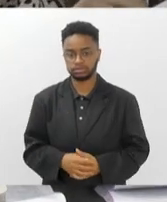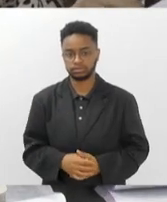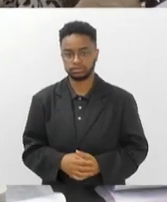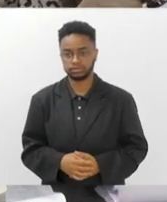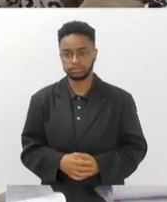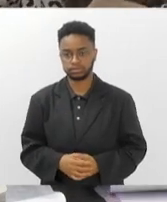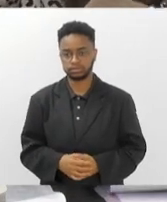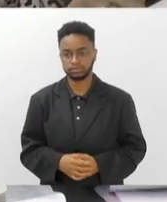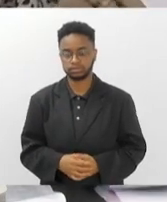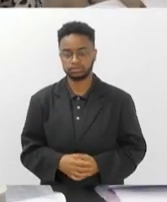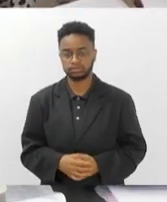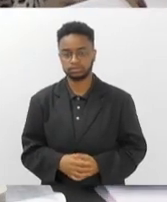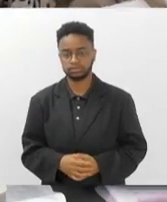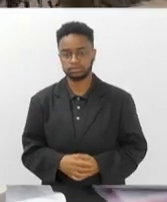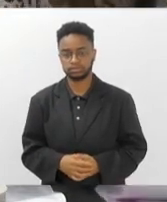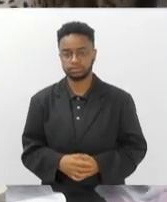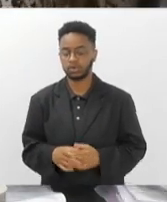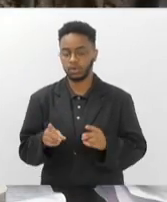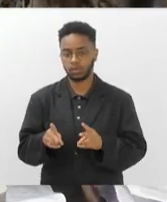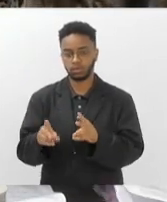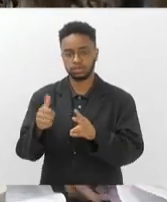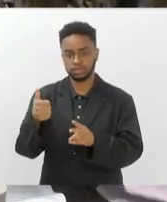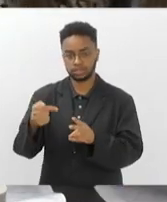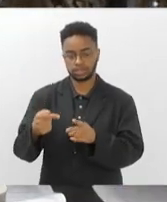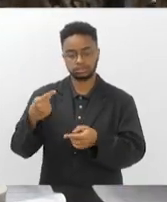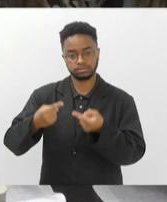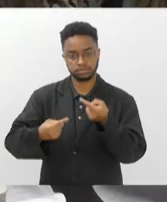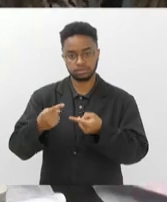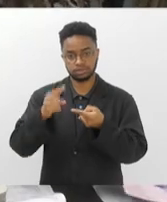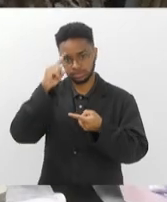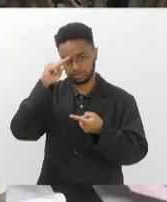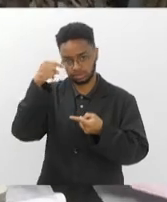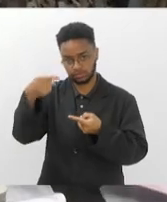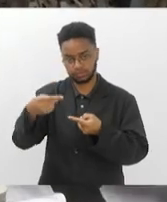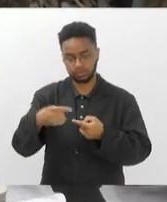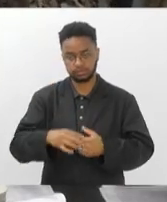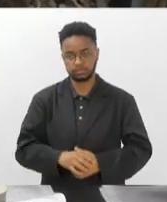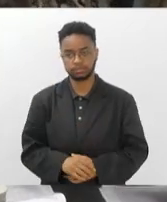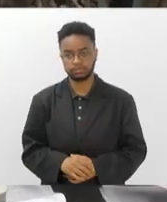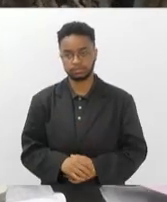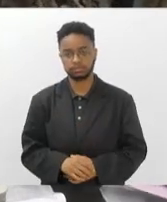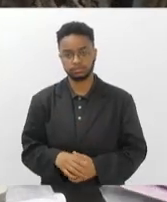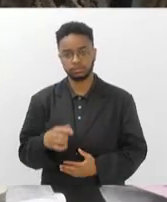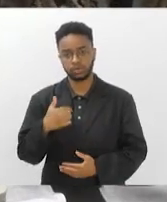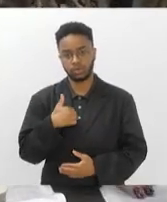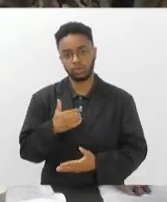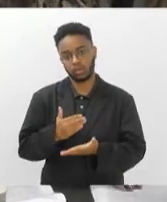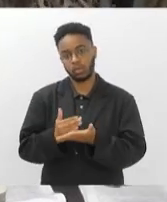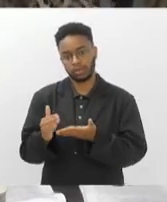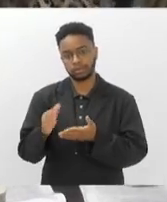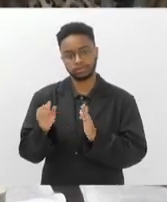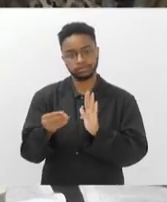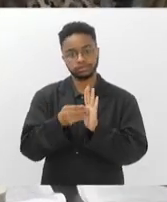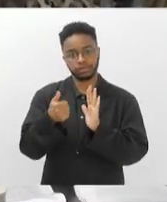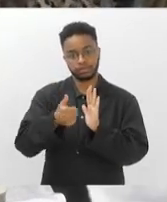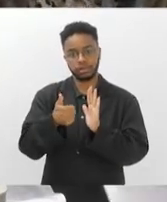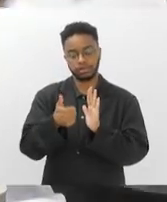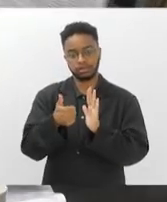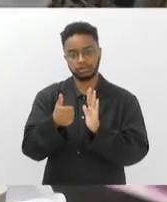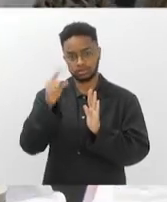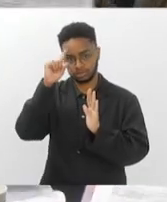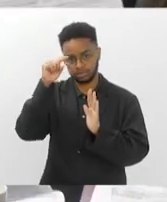a partir do item 17, que eu já entraria como a primeira da próxima